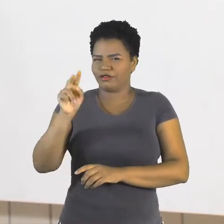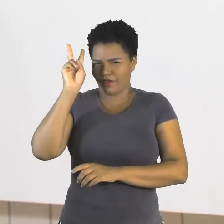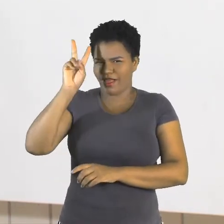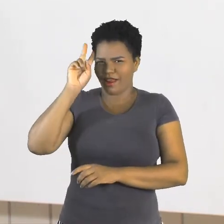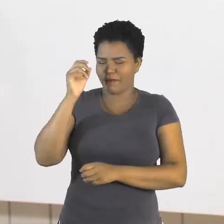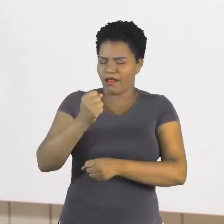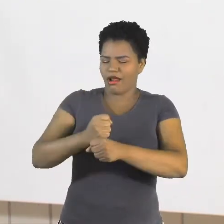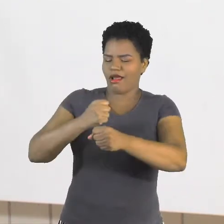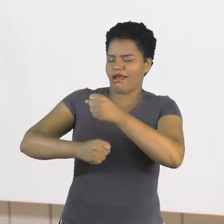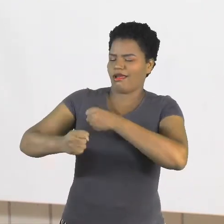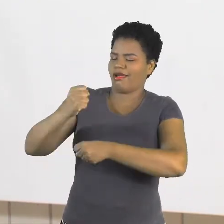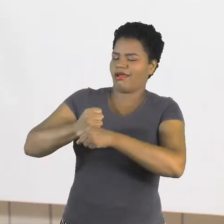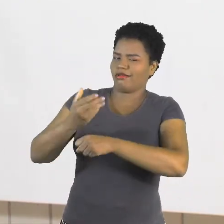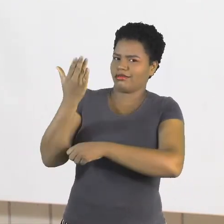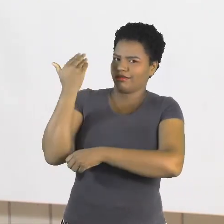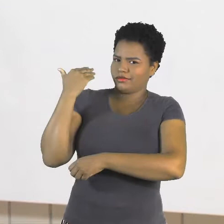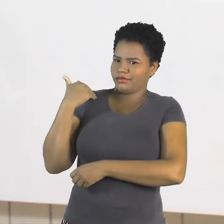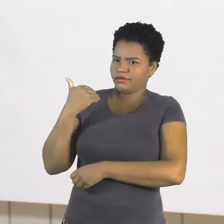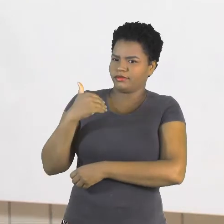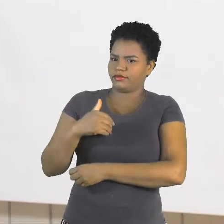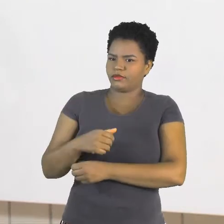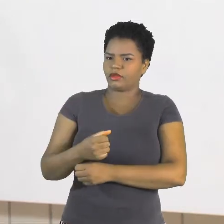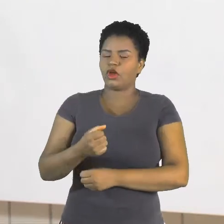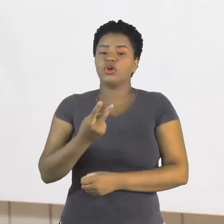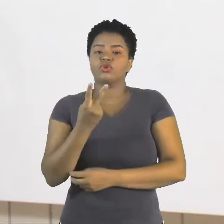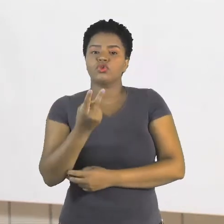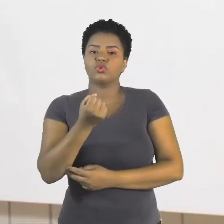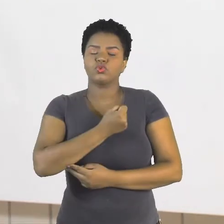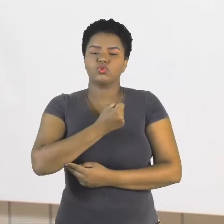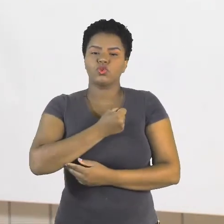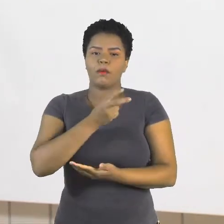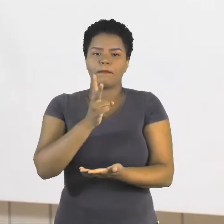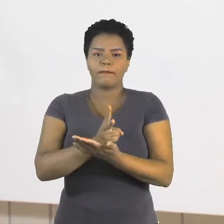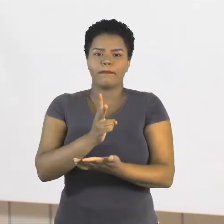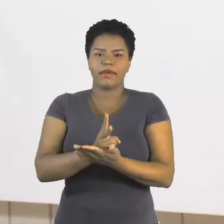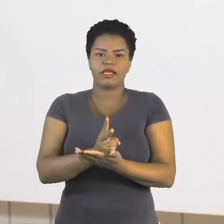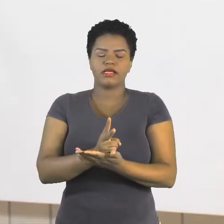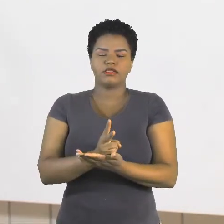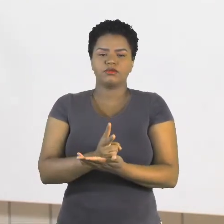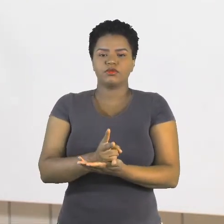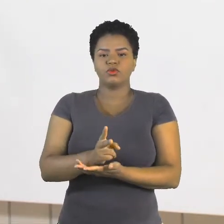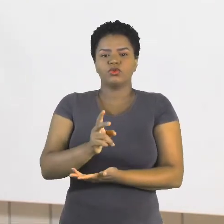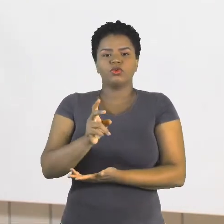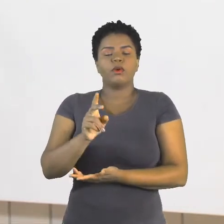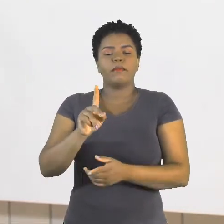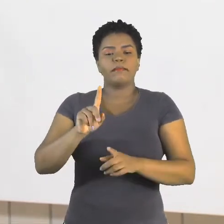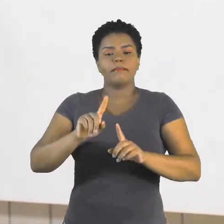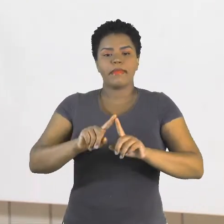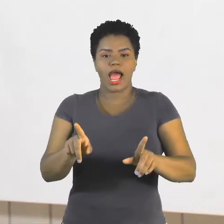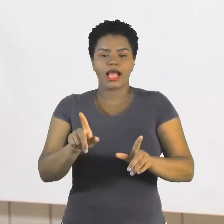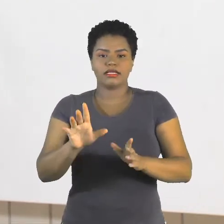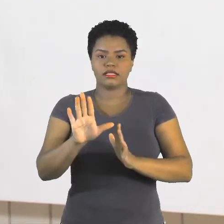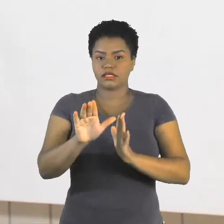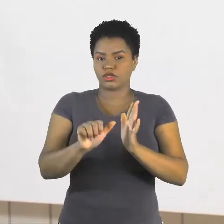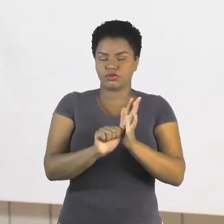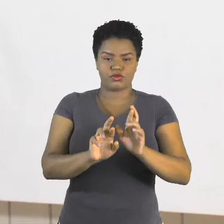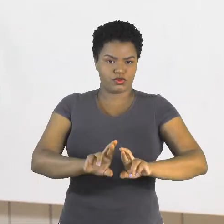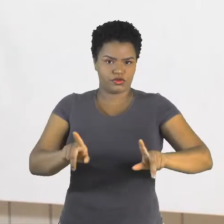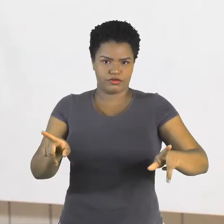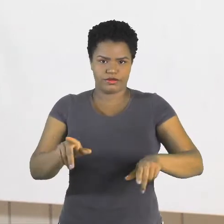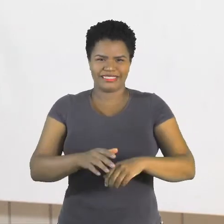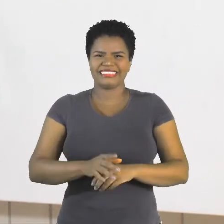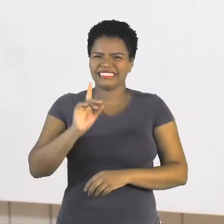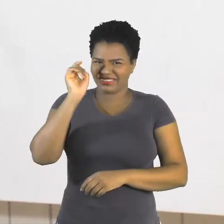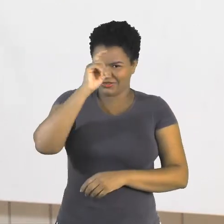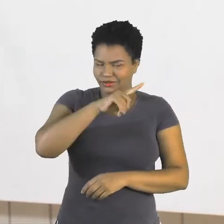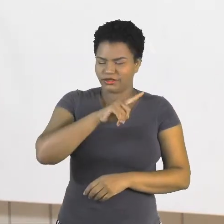anteriores. Simétricos. Dois números com o mesmo módulo e sinais diferentes. Difícil? Vamos ver na prática,